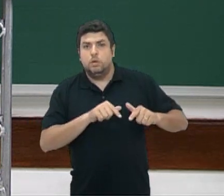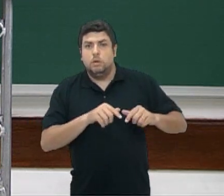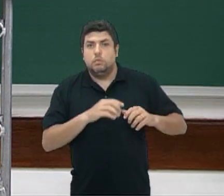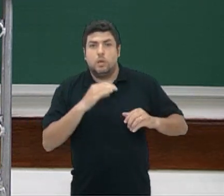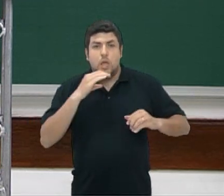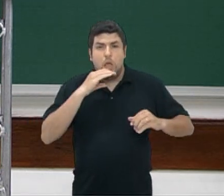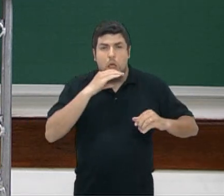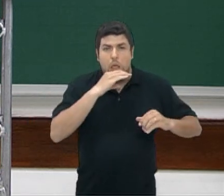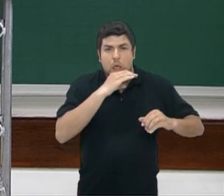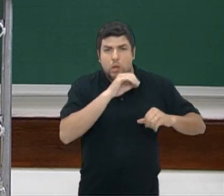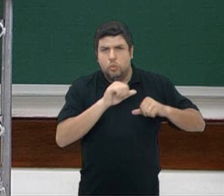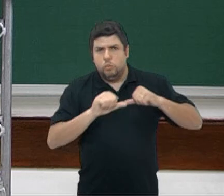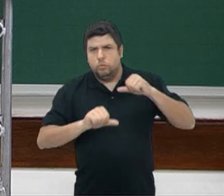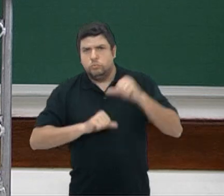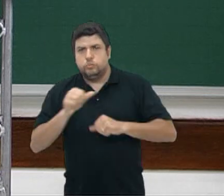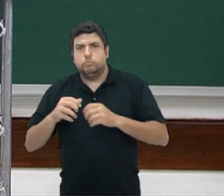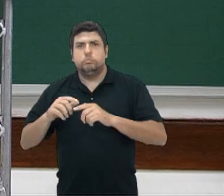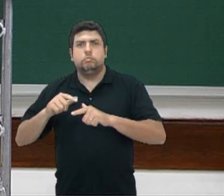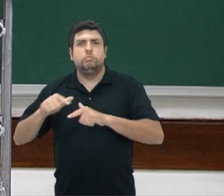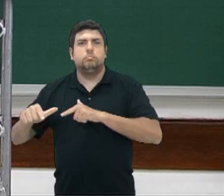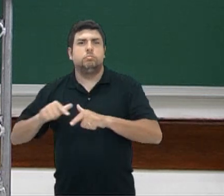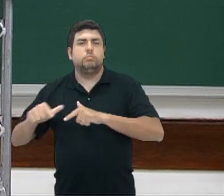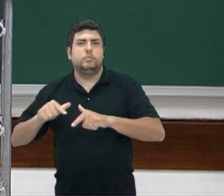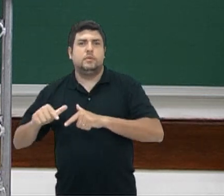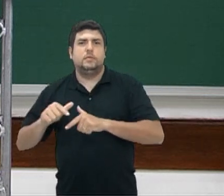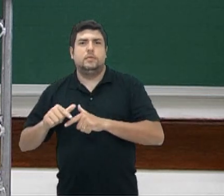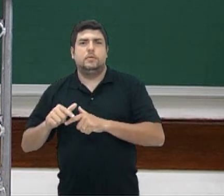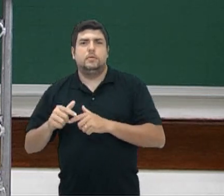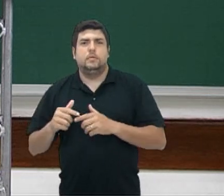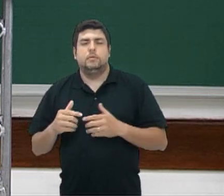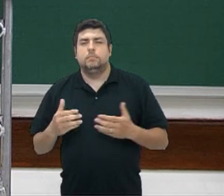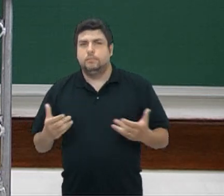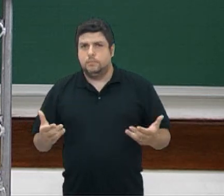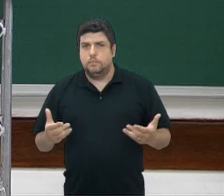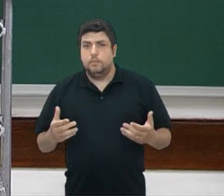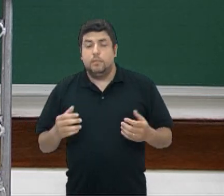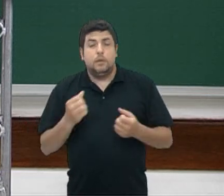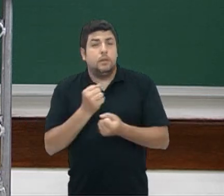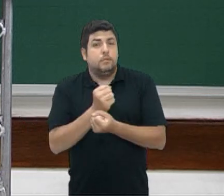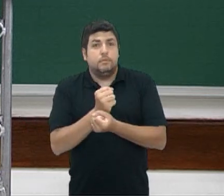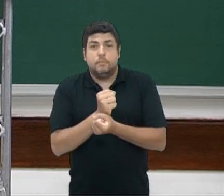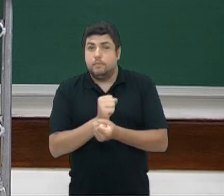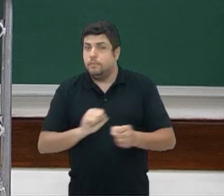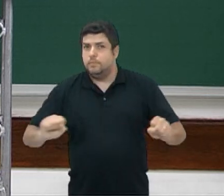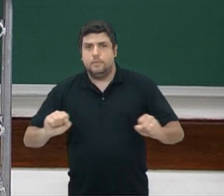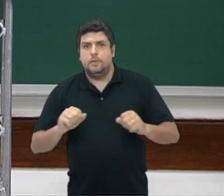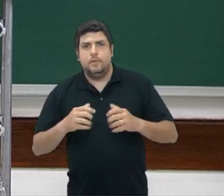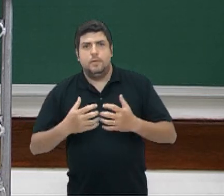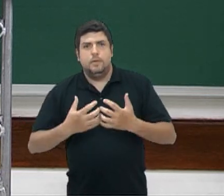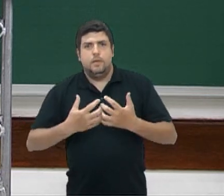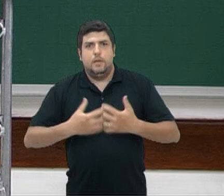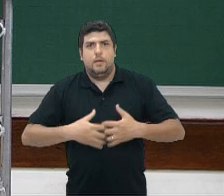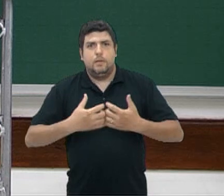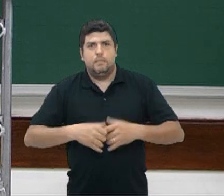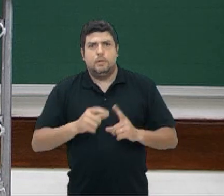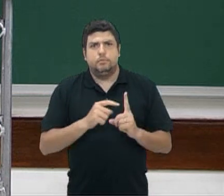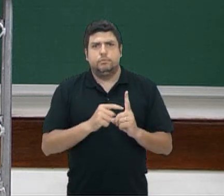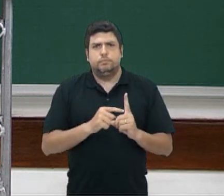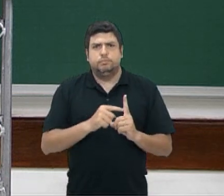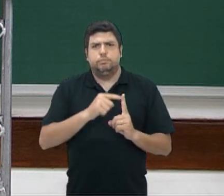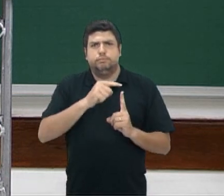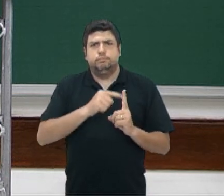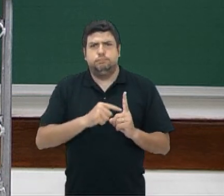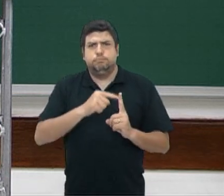trabalho realizado. Então, isso é a consolidação que você tem. É impossível ter uma máquina térmica com 100%